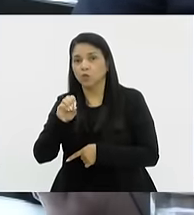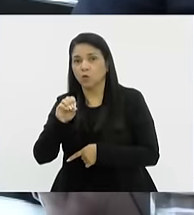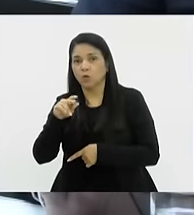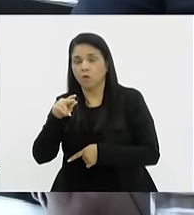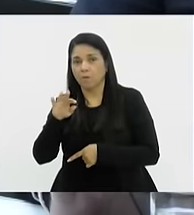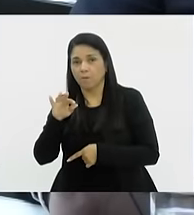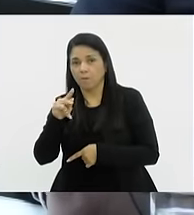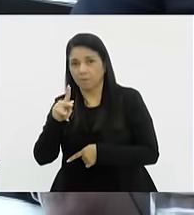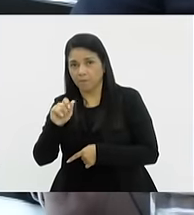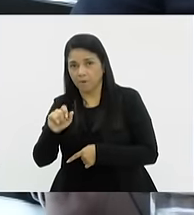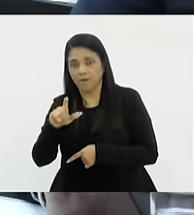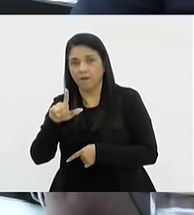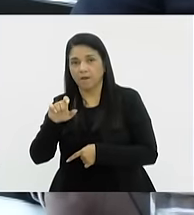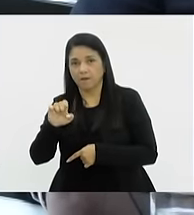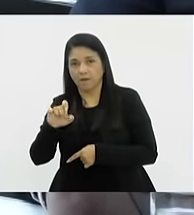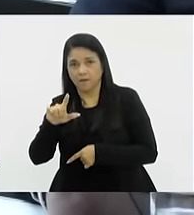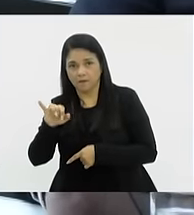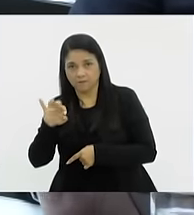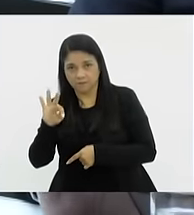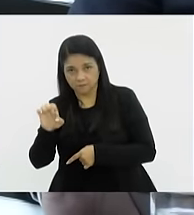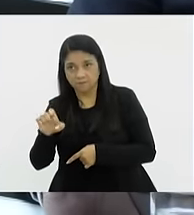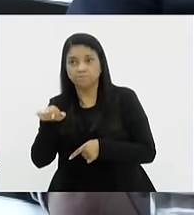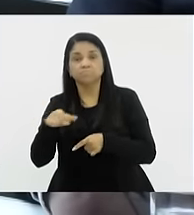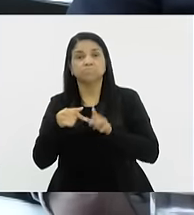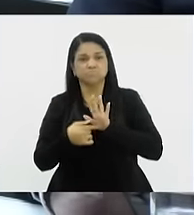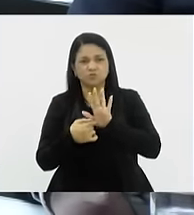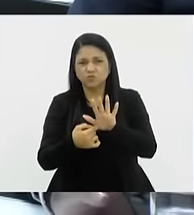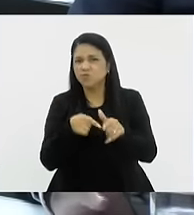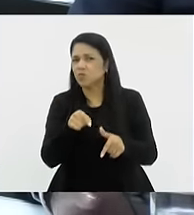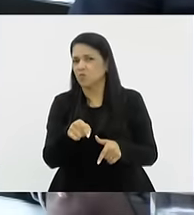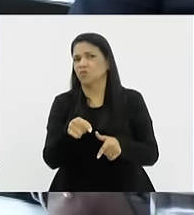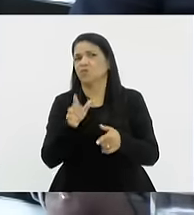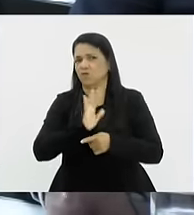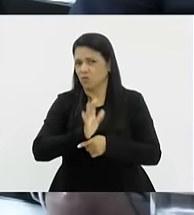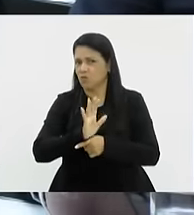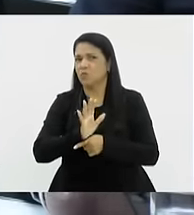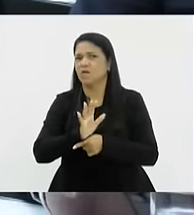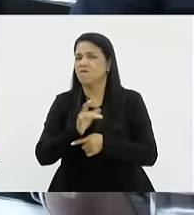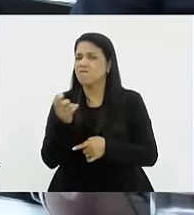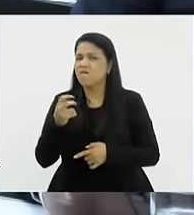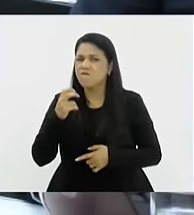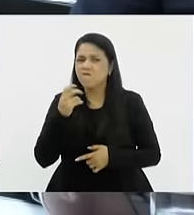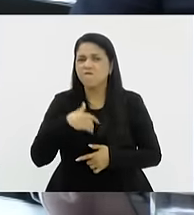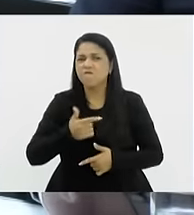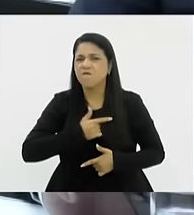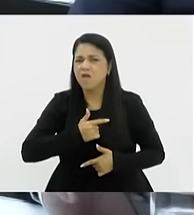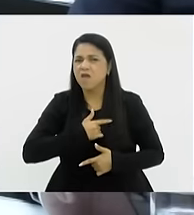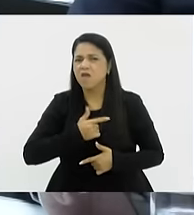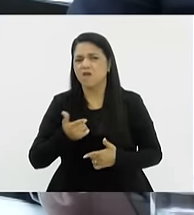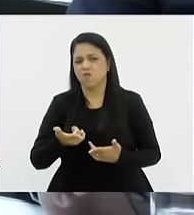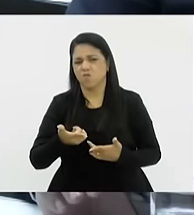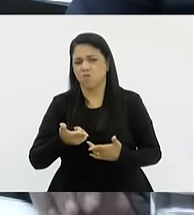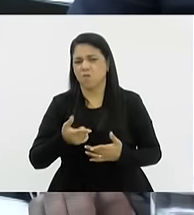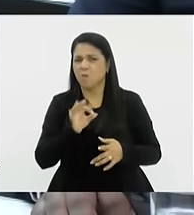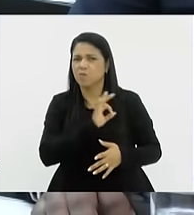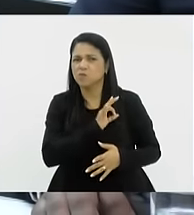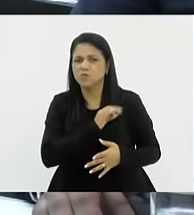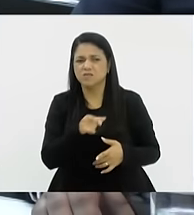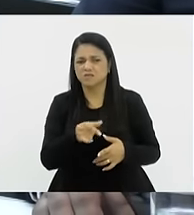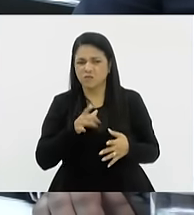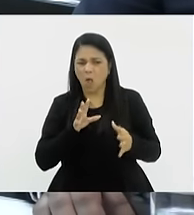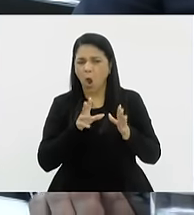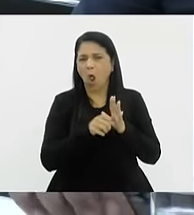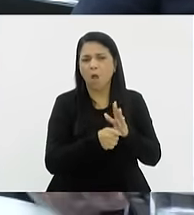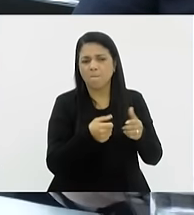antiga. Isso é feio para o Rio de Janeiro, porque você não está indo lá na favela tomar o carro do bandido, está tomando o carro do